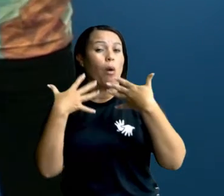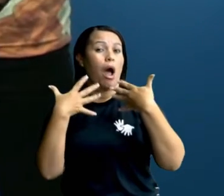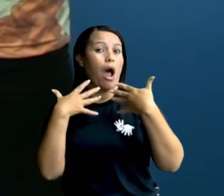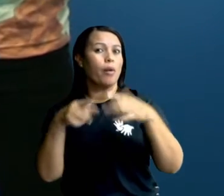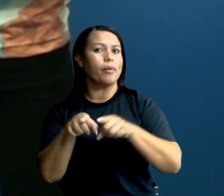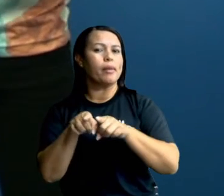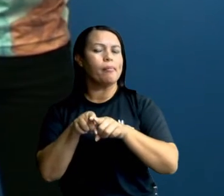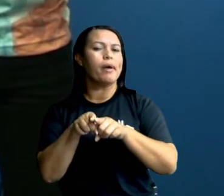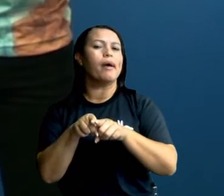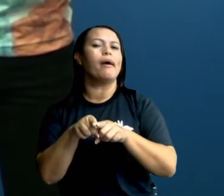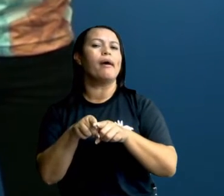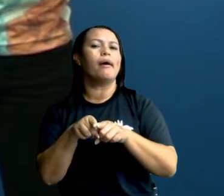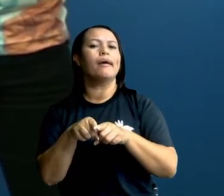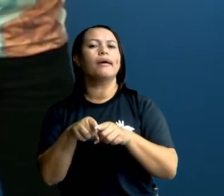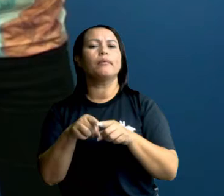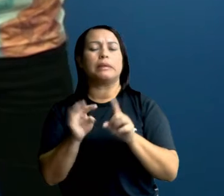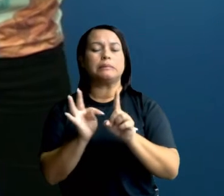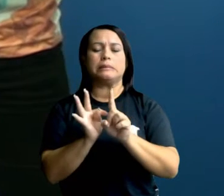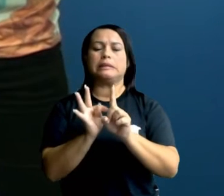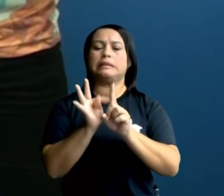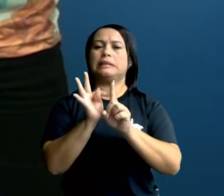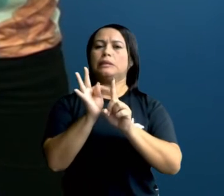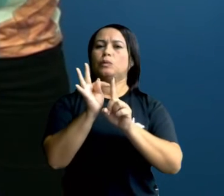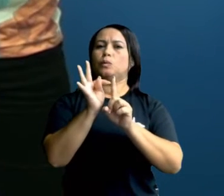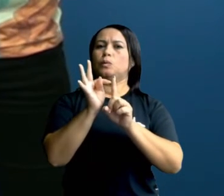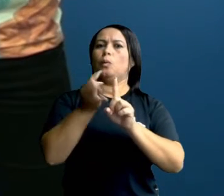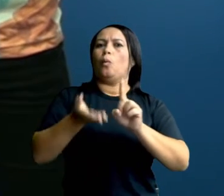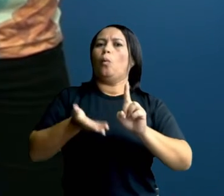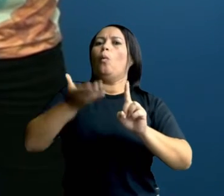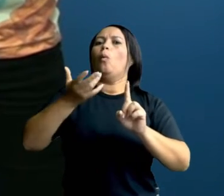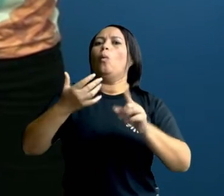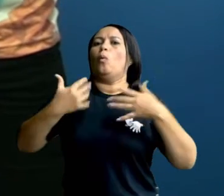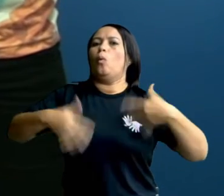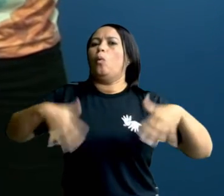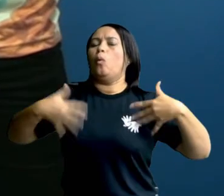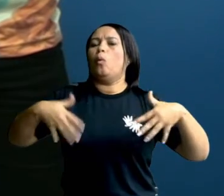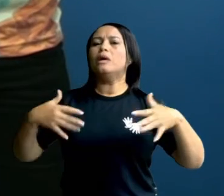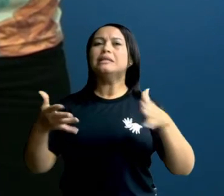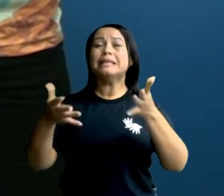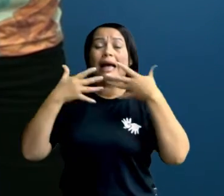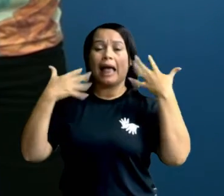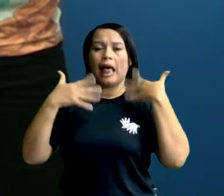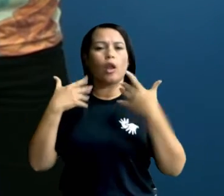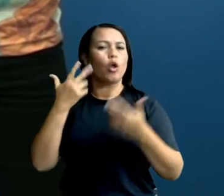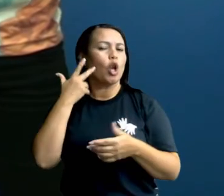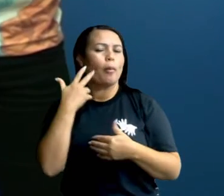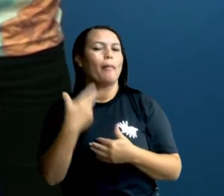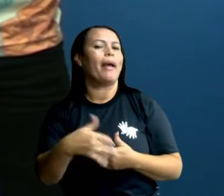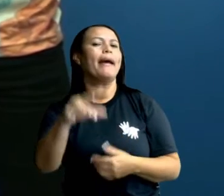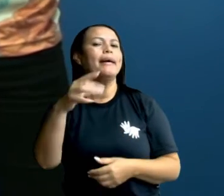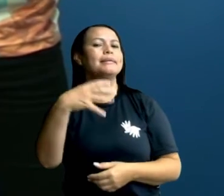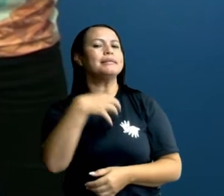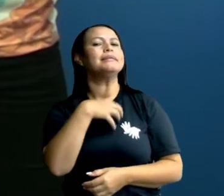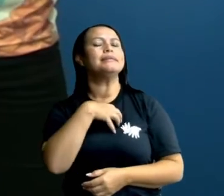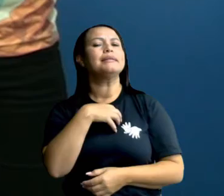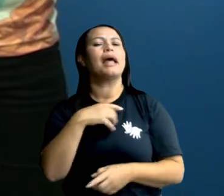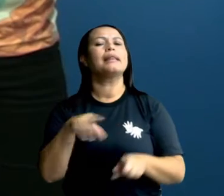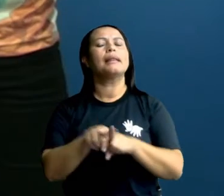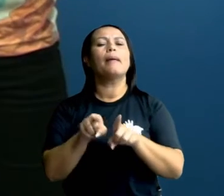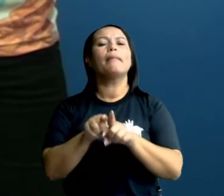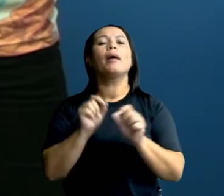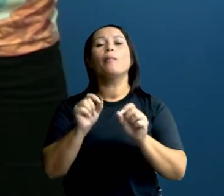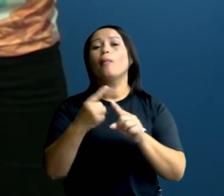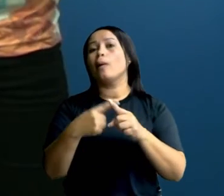seca, quando junta-se com a temperatura mais elevada, dá um efeito bem complicado para a gente. Aí nesse período, geralmente, a gente tende, né, a consumir mais energia por